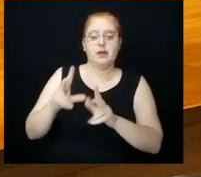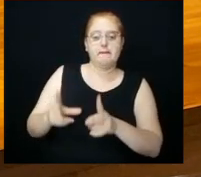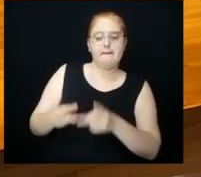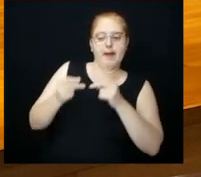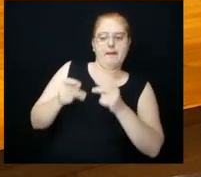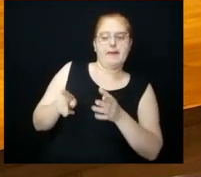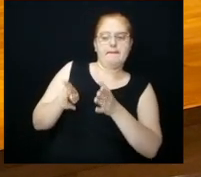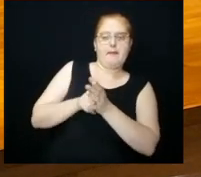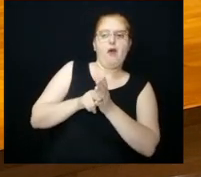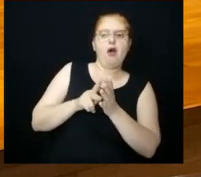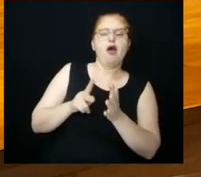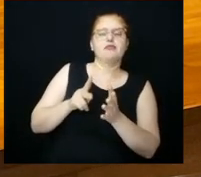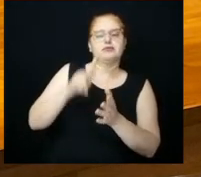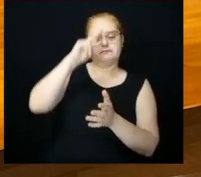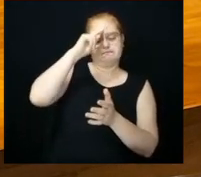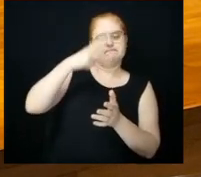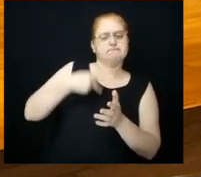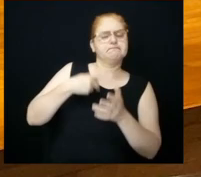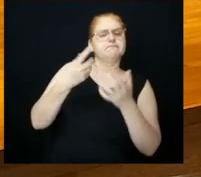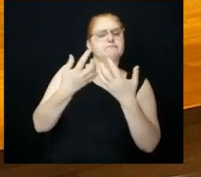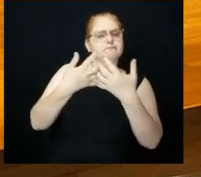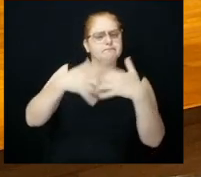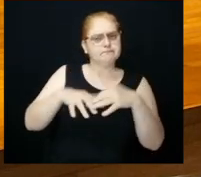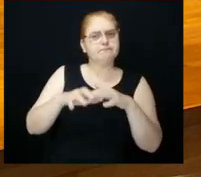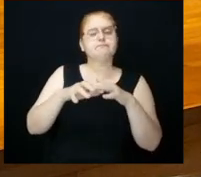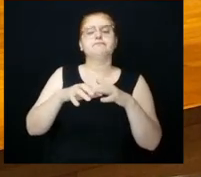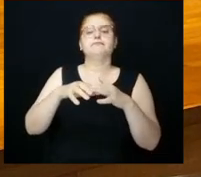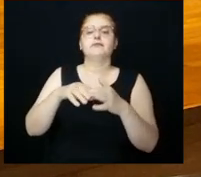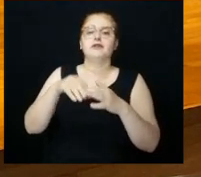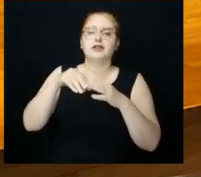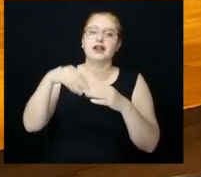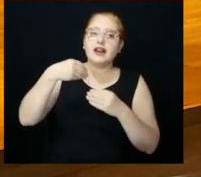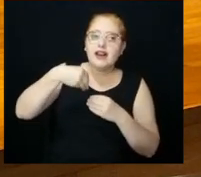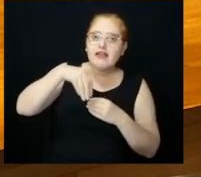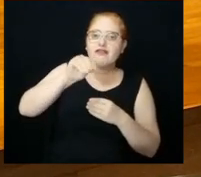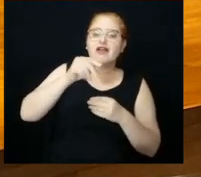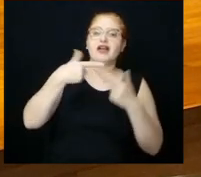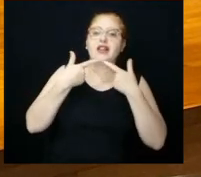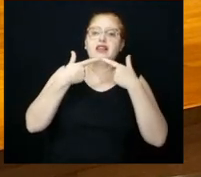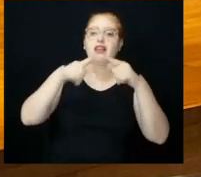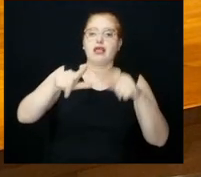ele vê para si, né, essa função de levar a língua portuguesa,